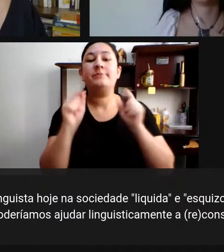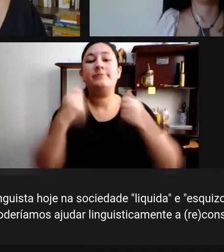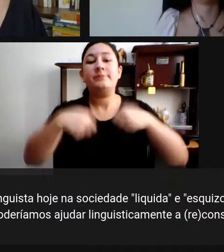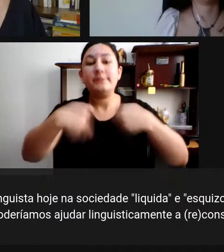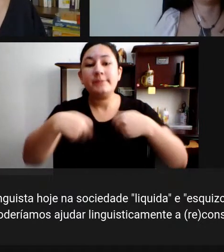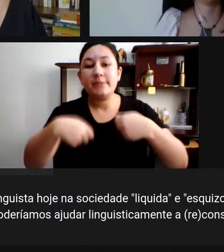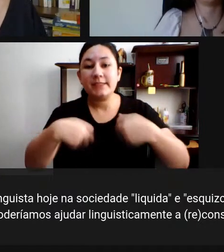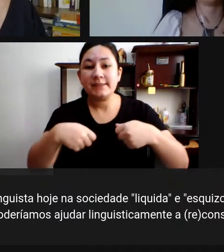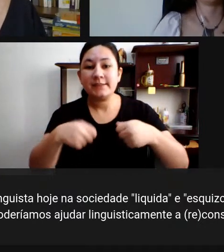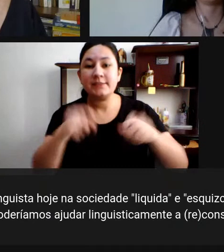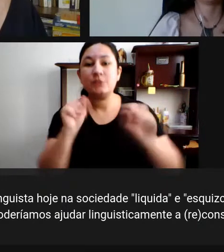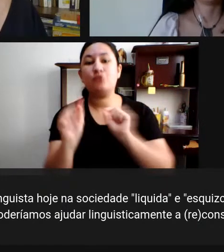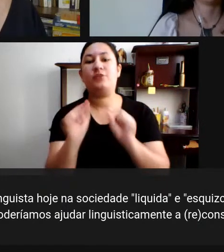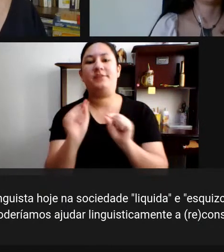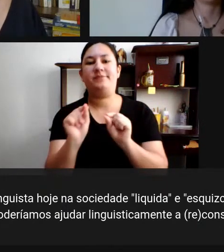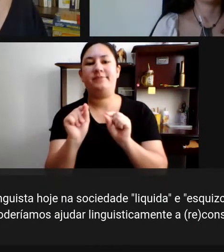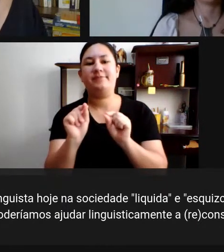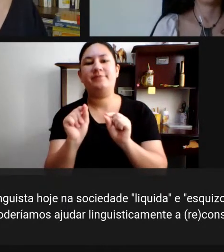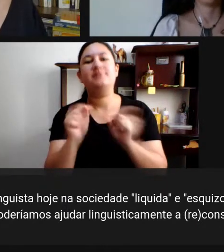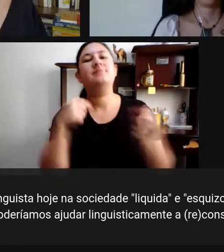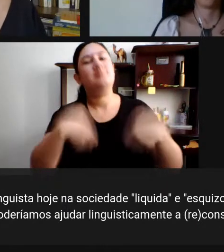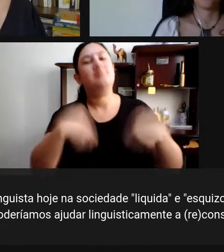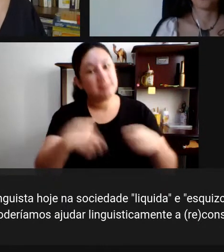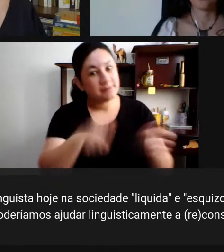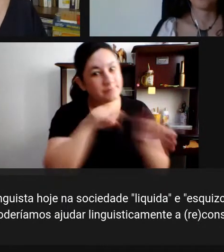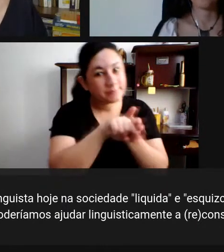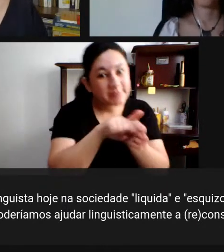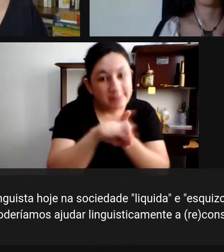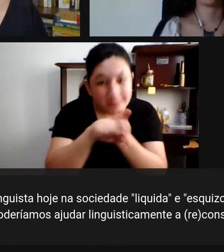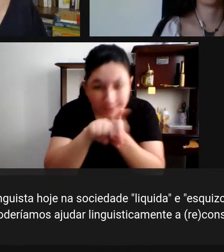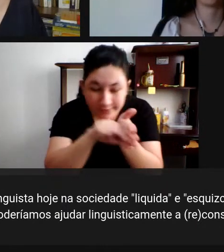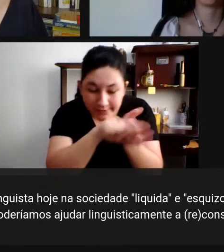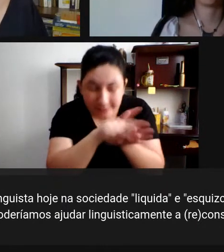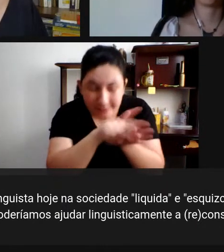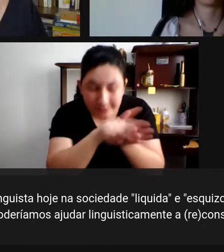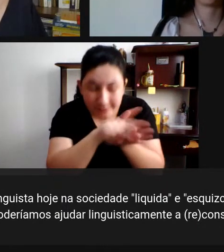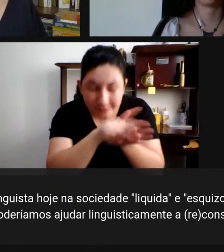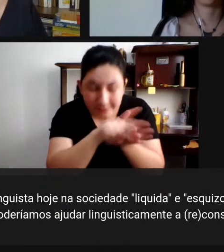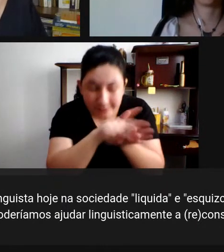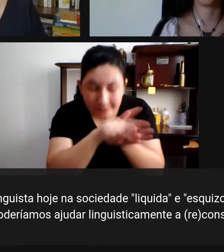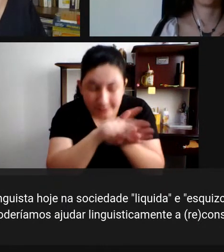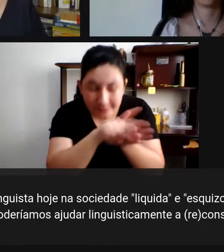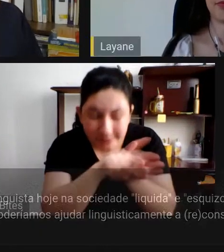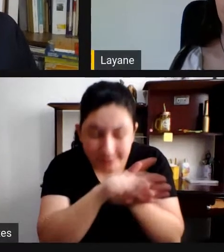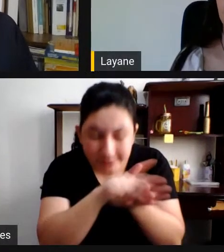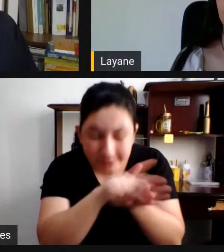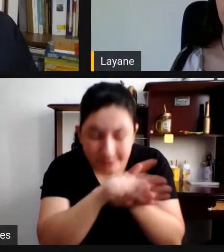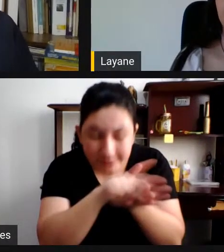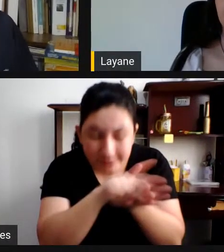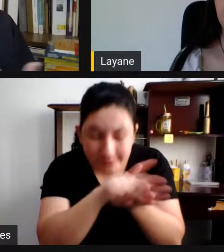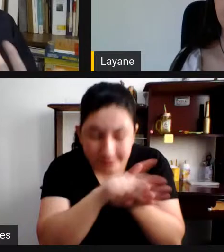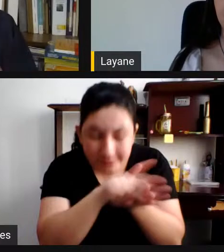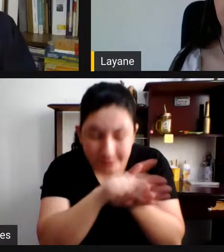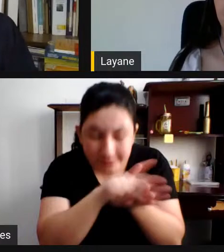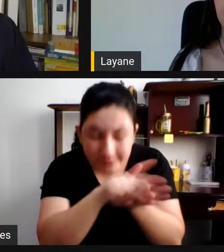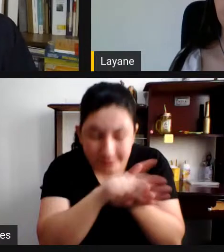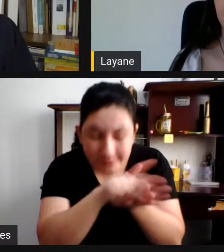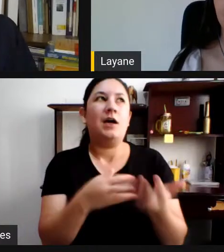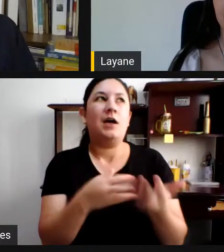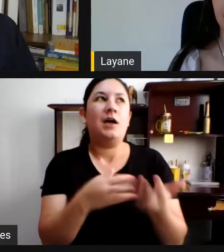tenham bons fundamentos teóricos sobre linguística que consigam que tenham um espaço para se